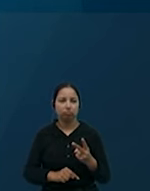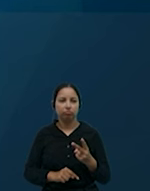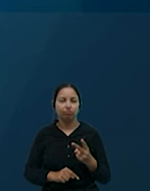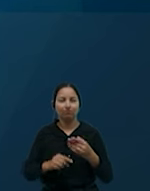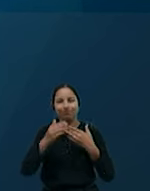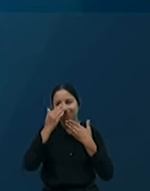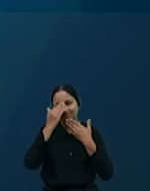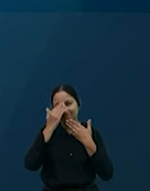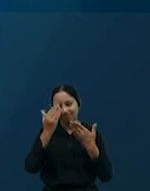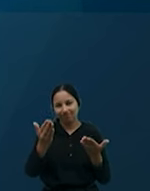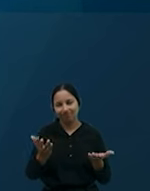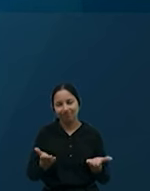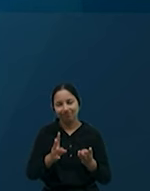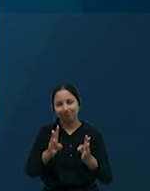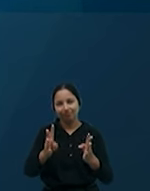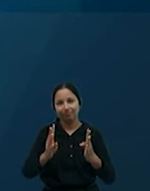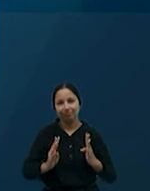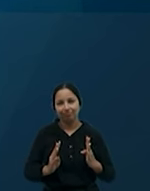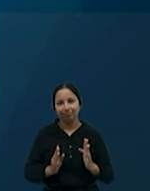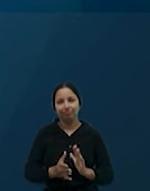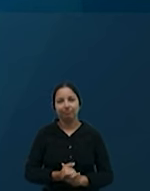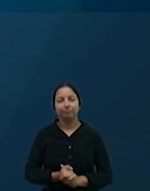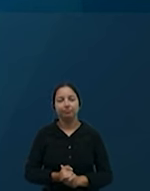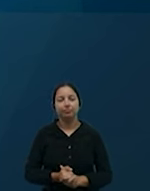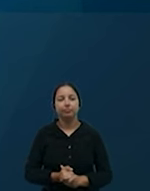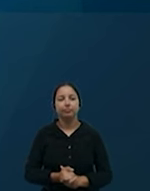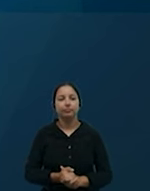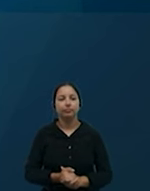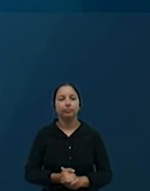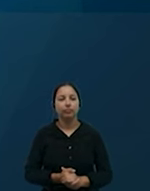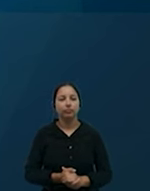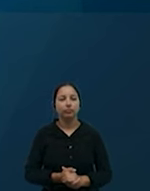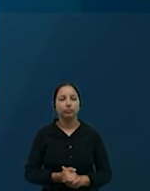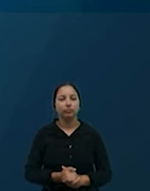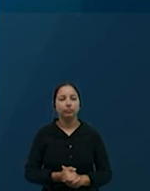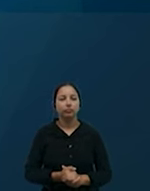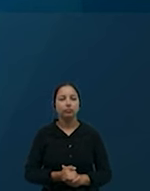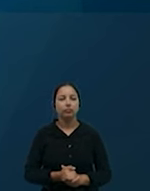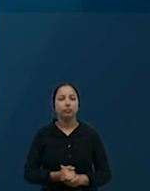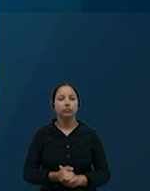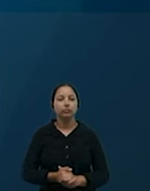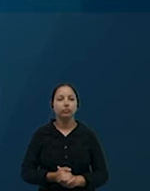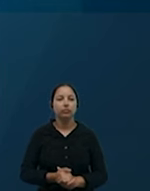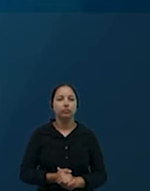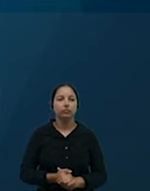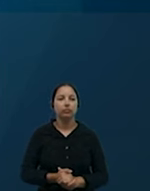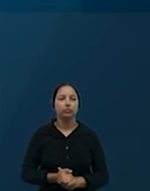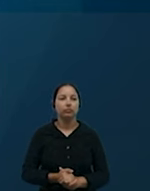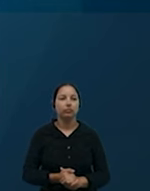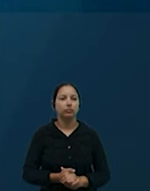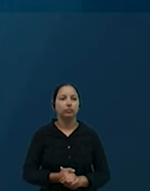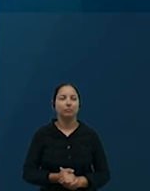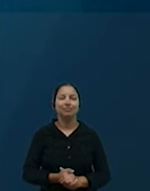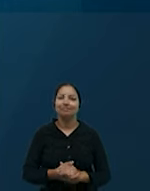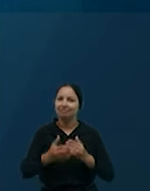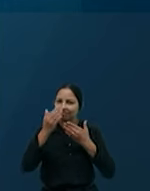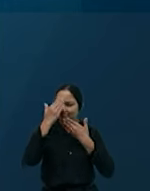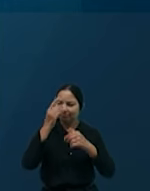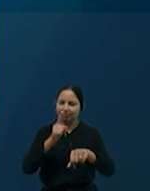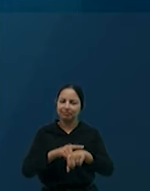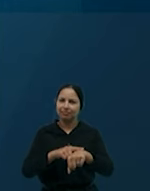pela atenção dispensada. Muito obrigada. Agradeço, doutora Thalita, pelo bom tempo economizado. Muito obrigado.